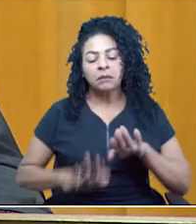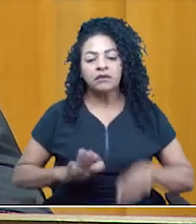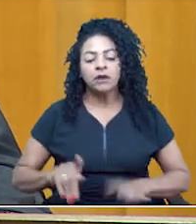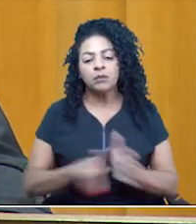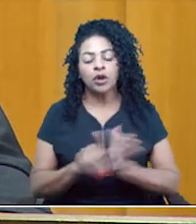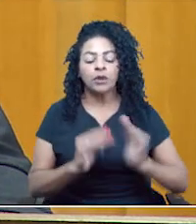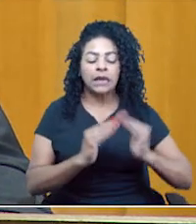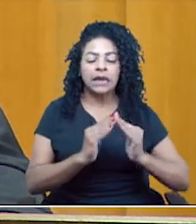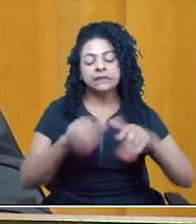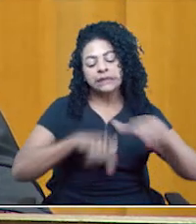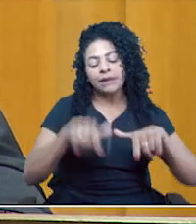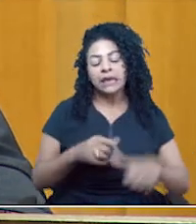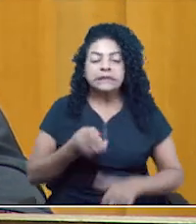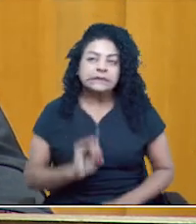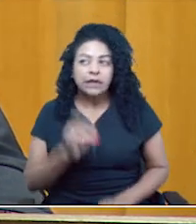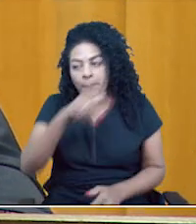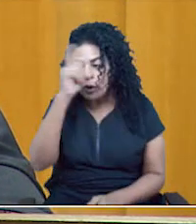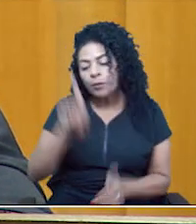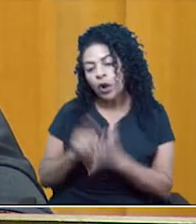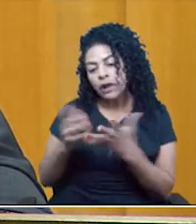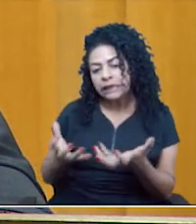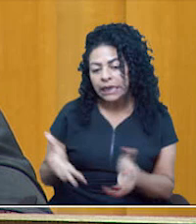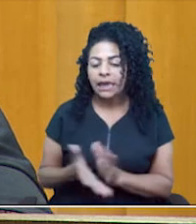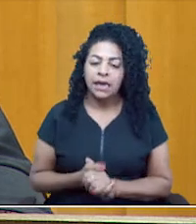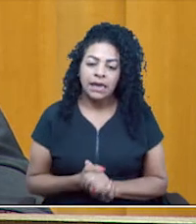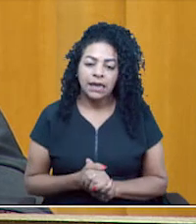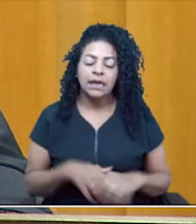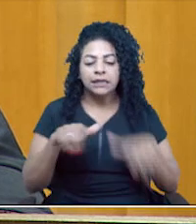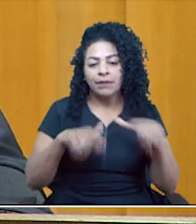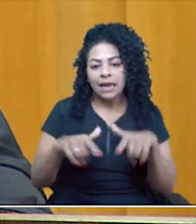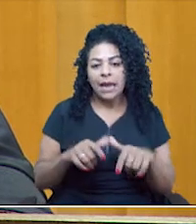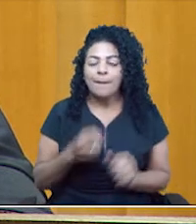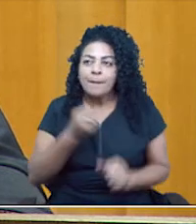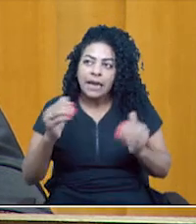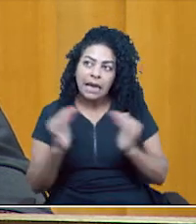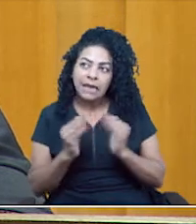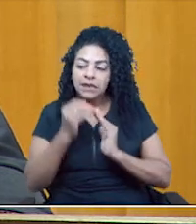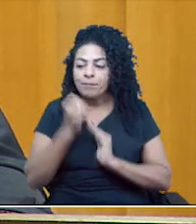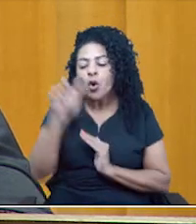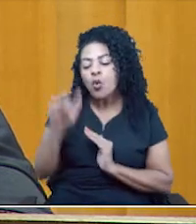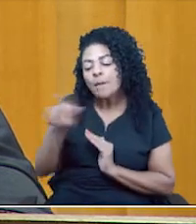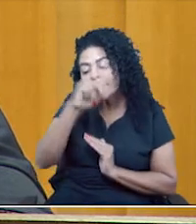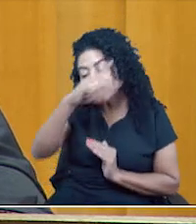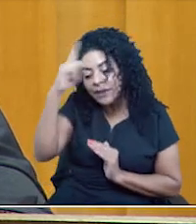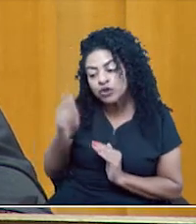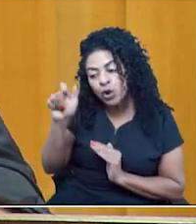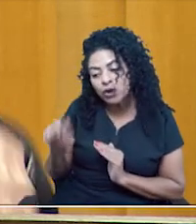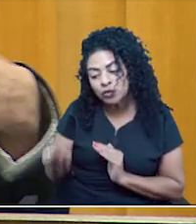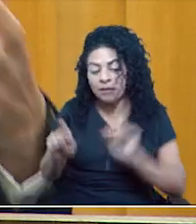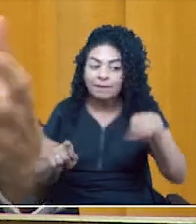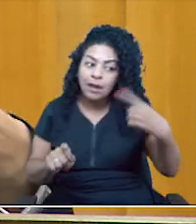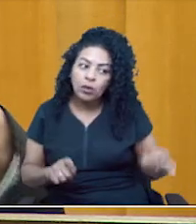Teletrabalho é bom para algumas pessoas, para outras não é. Causa enormes problemas de saúde mental trabalhar em casa,